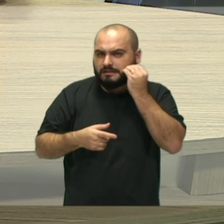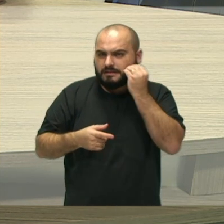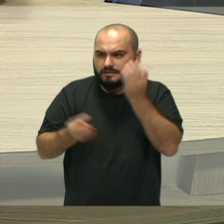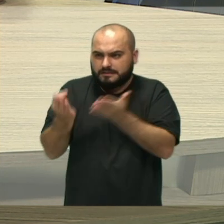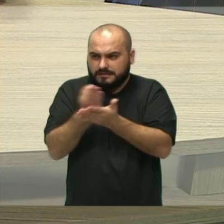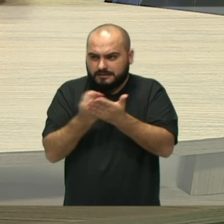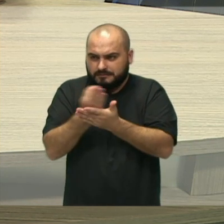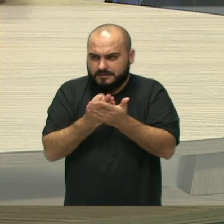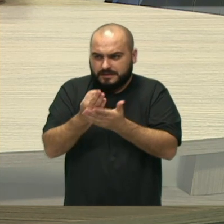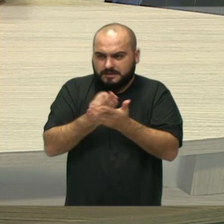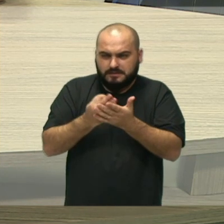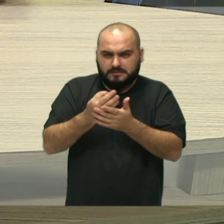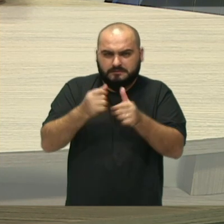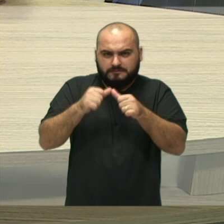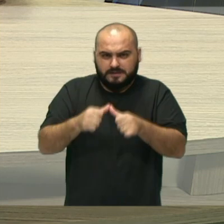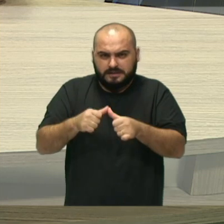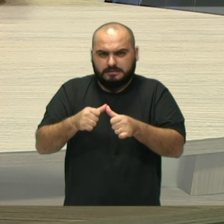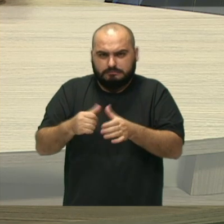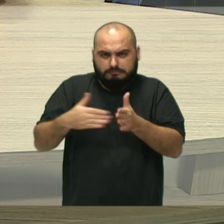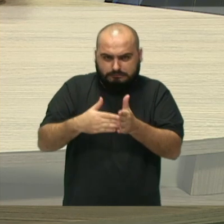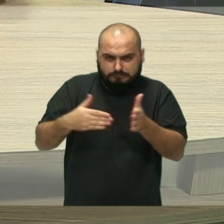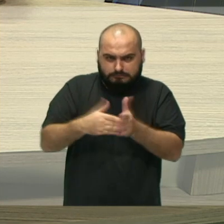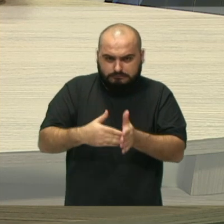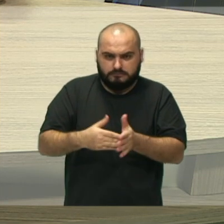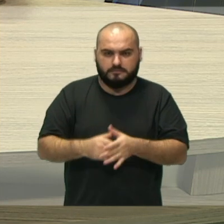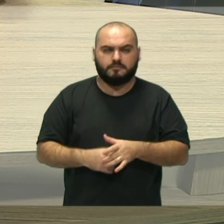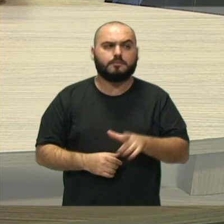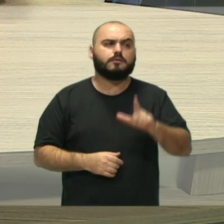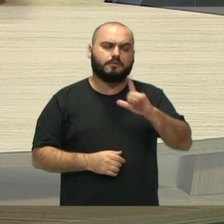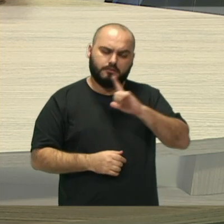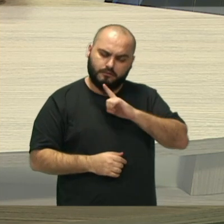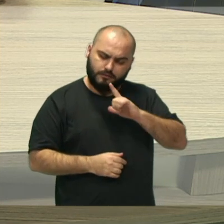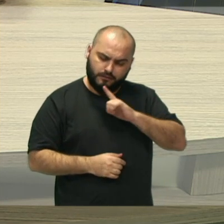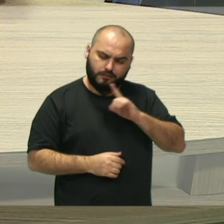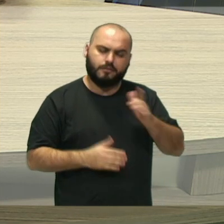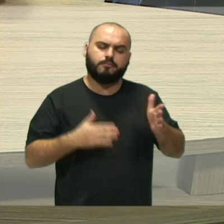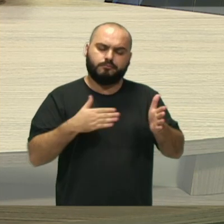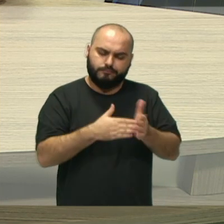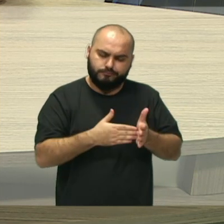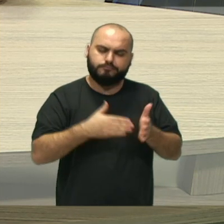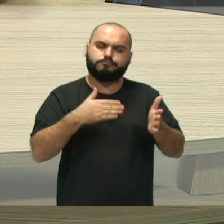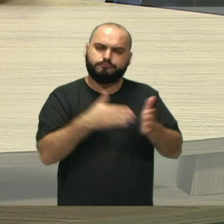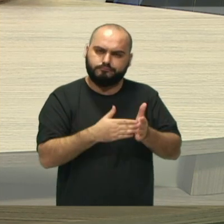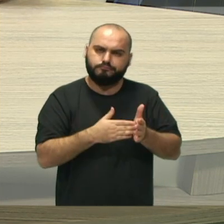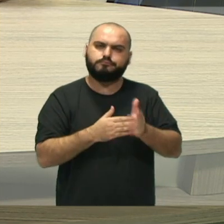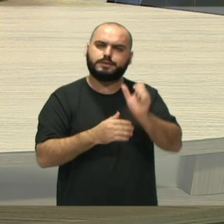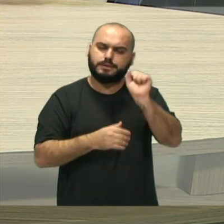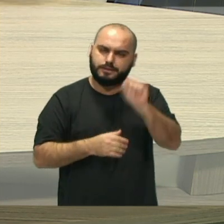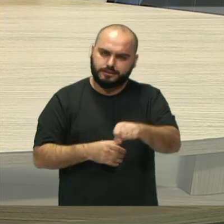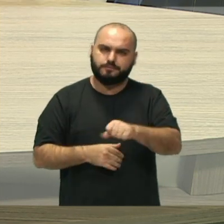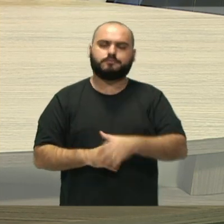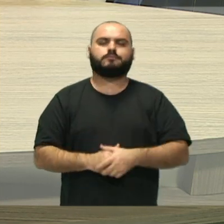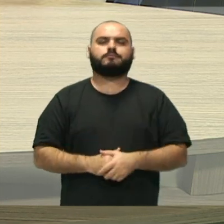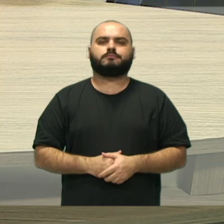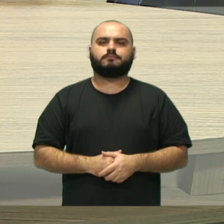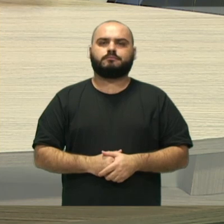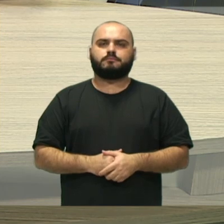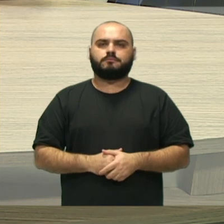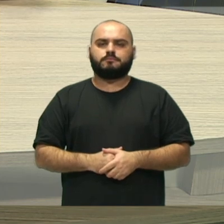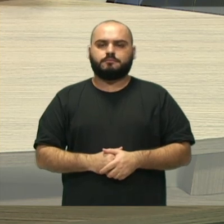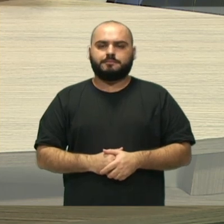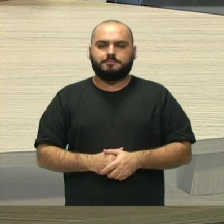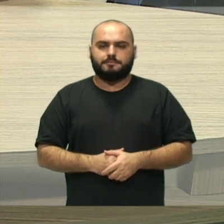adequado? E, infelizmente, ainda existe esse estigma. Né? A questão de que